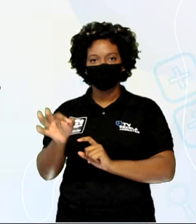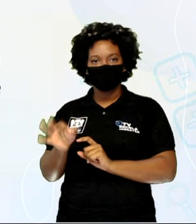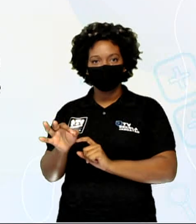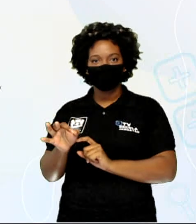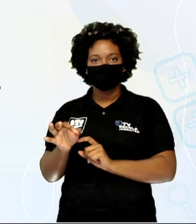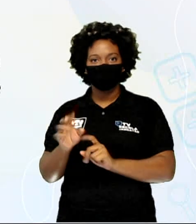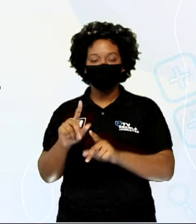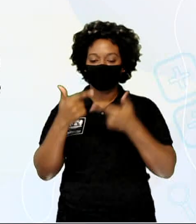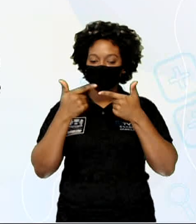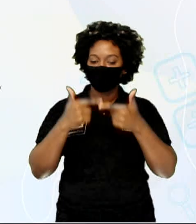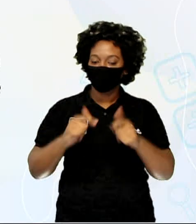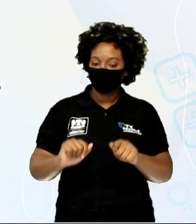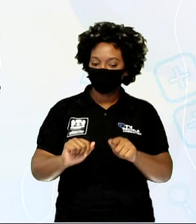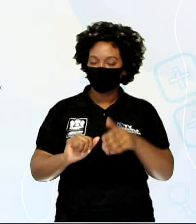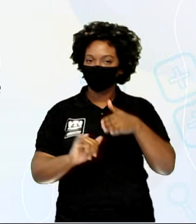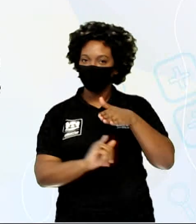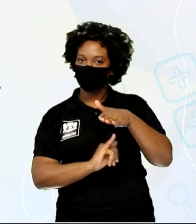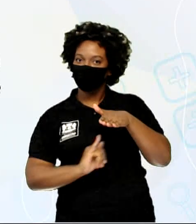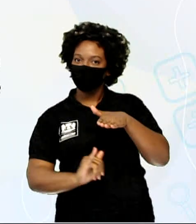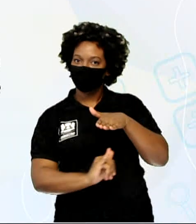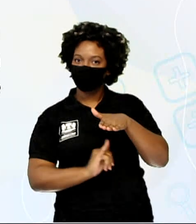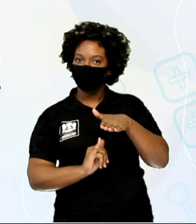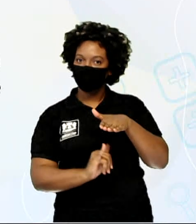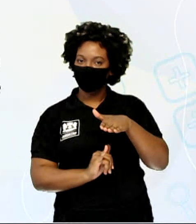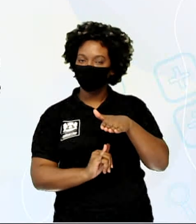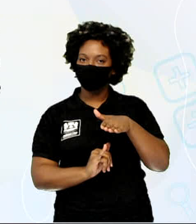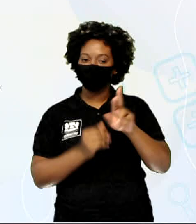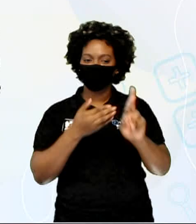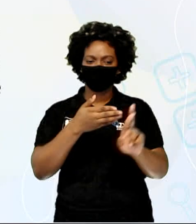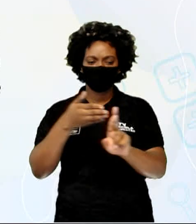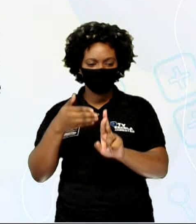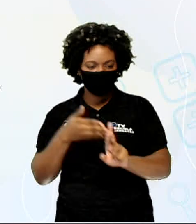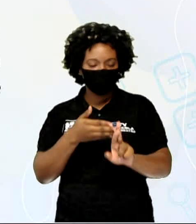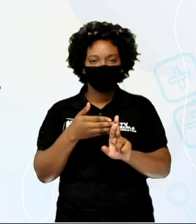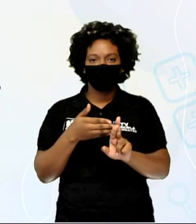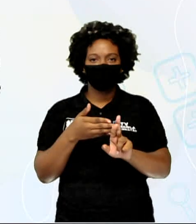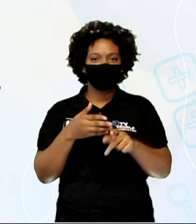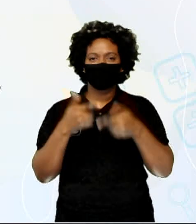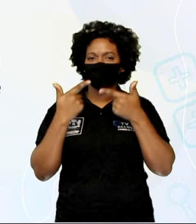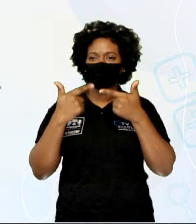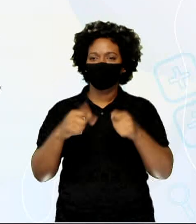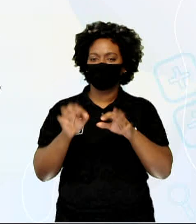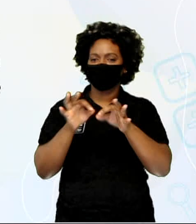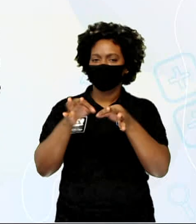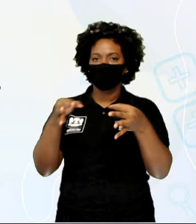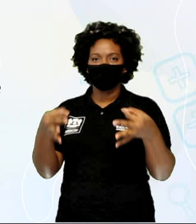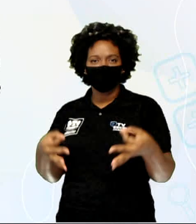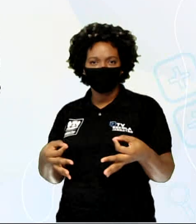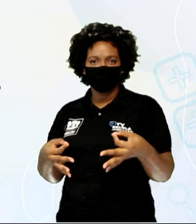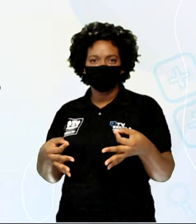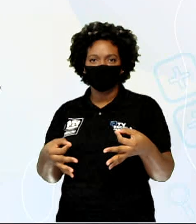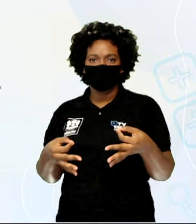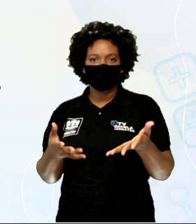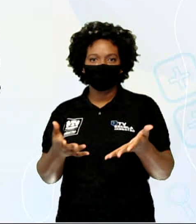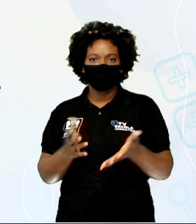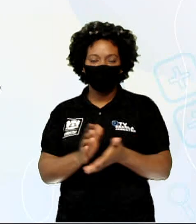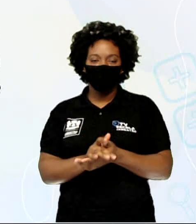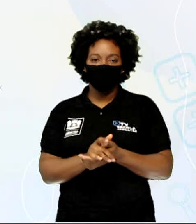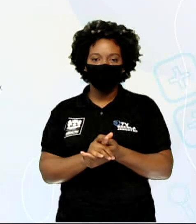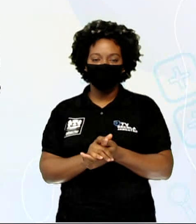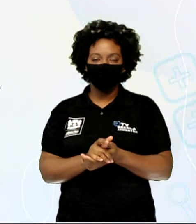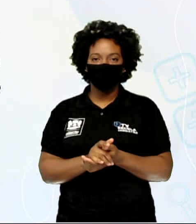formal, ou coloquial, como a chamamos, representa uma linguagem cotidiana, ou seja, trata-se de uma linguagem